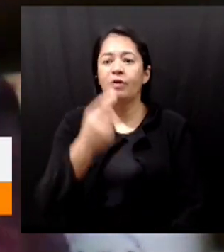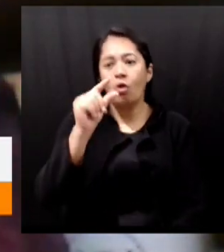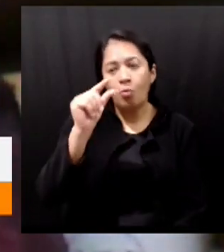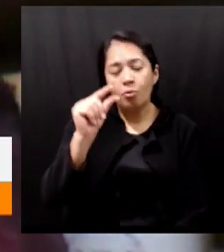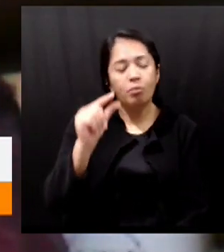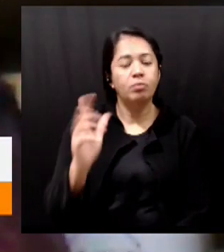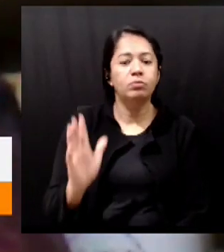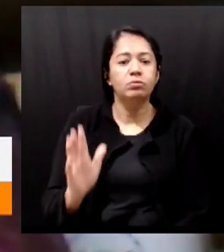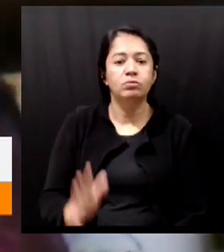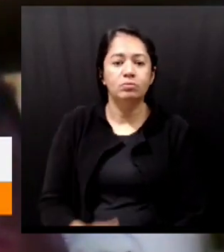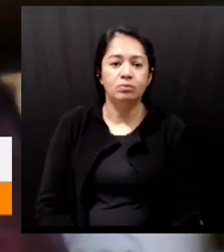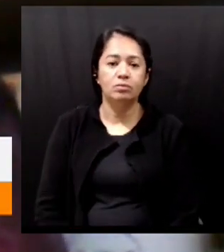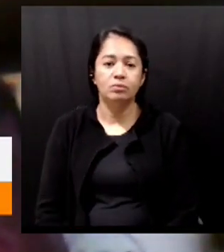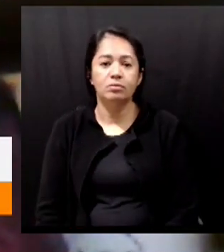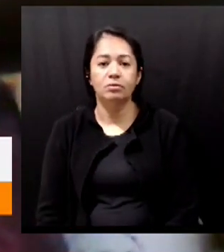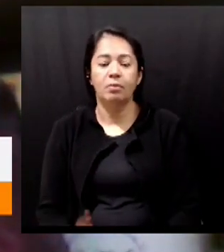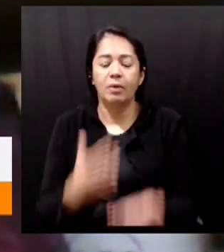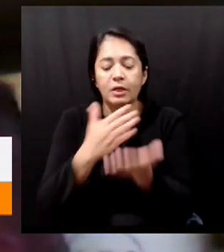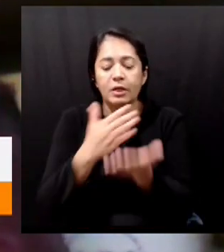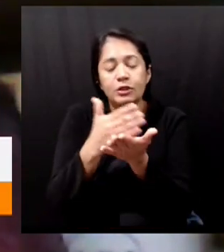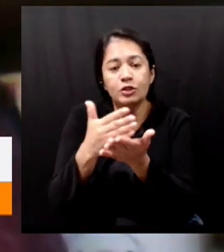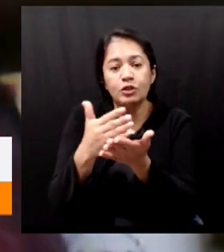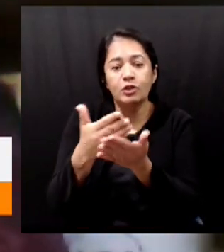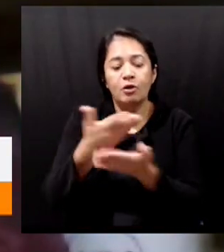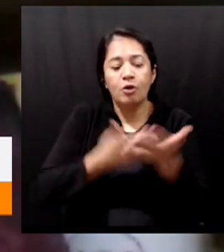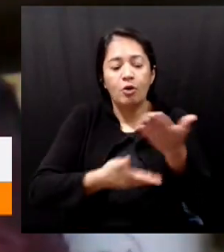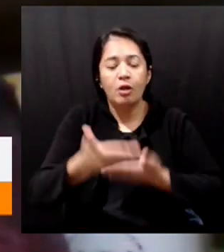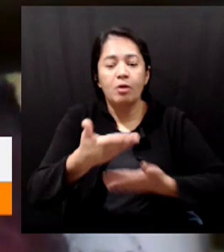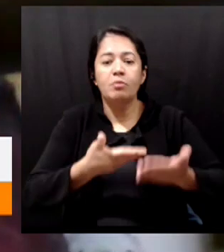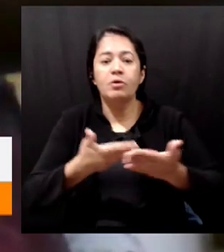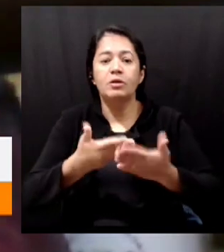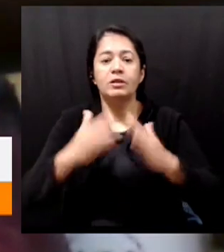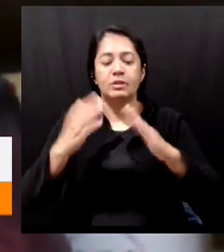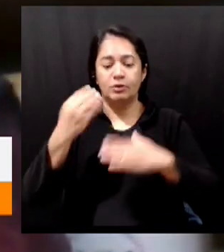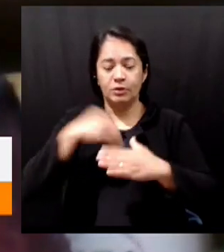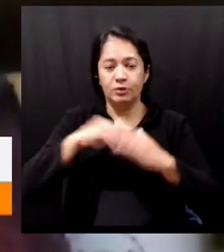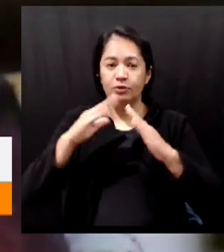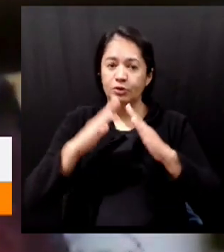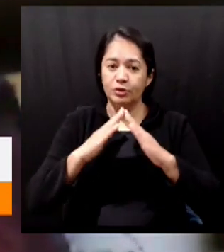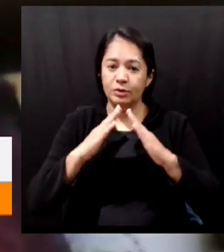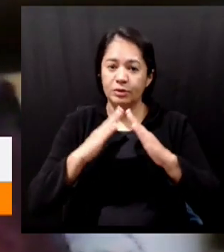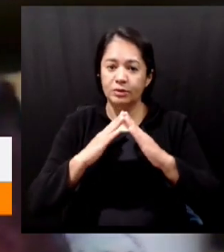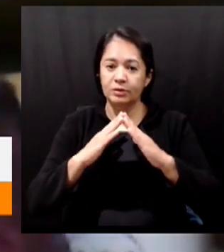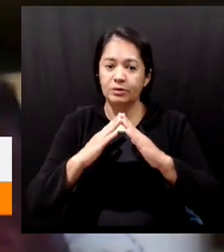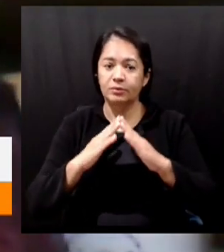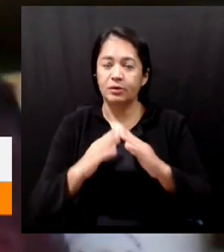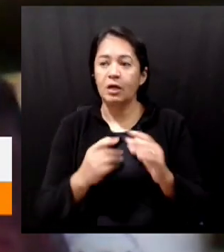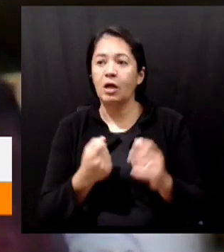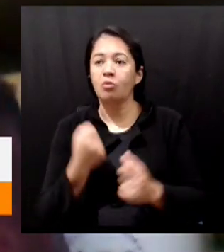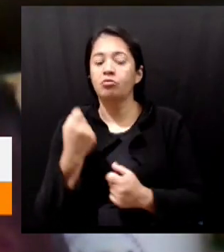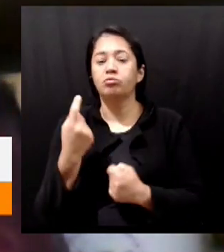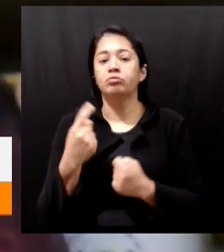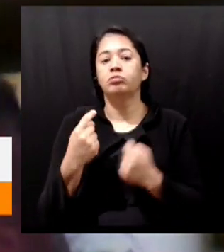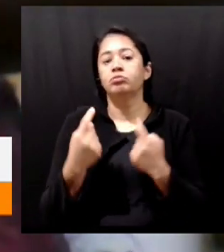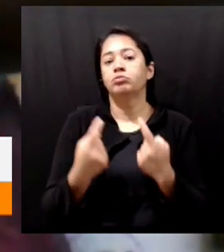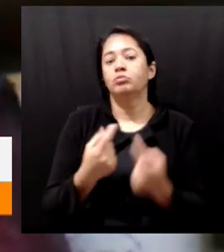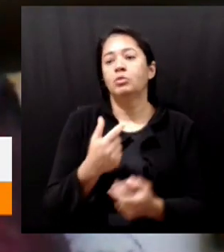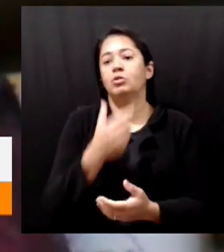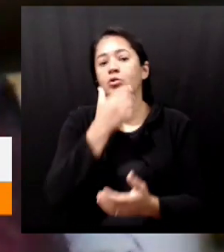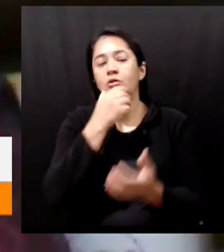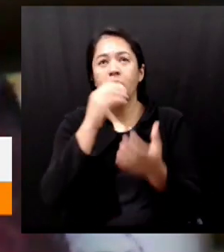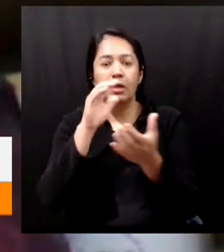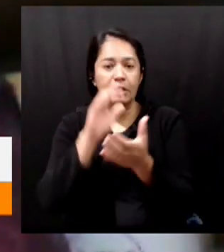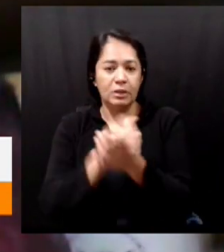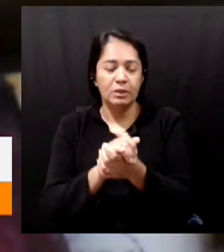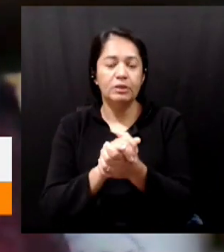para ser dividido, colaboração em casa, né? Tem alguns companheiros, alguns homens, maridos,